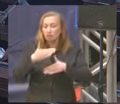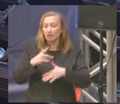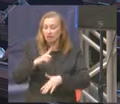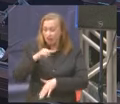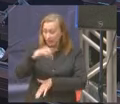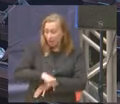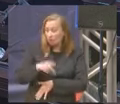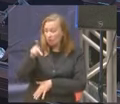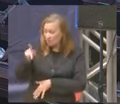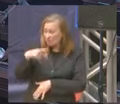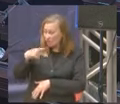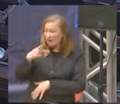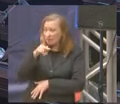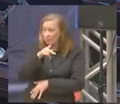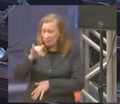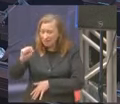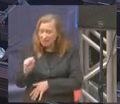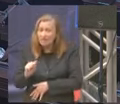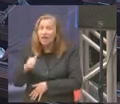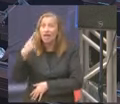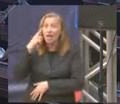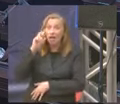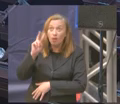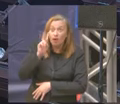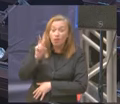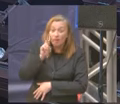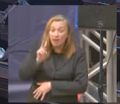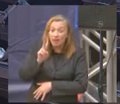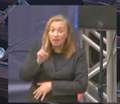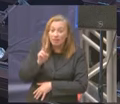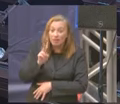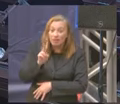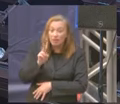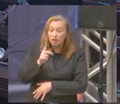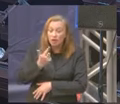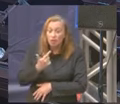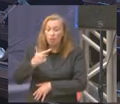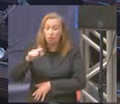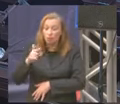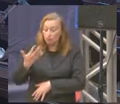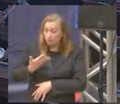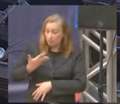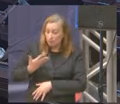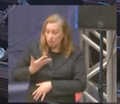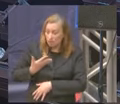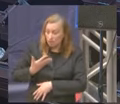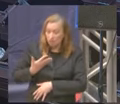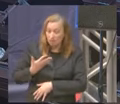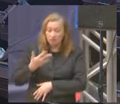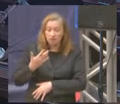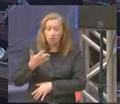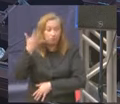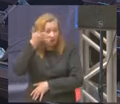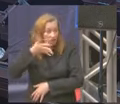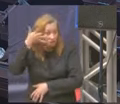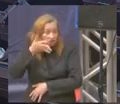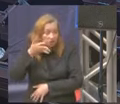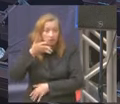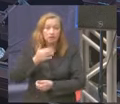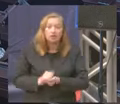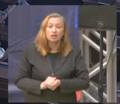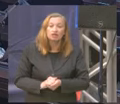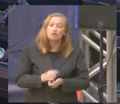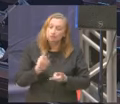PISA, eu comentava com o Faião, que vai ser o próximo mediador, de como as questões passam mesmo